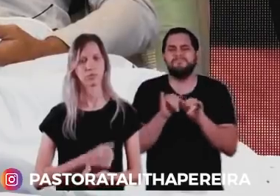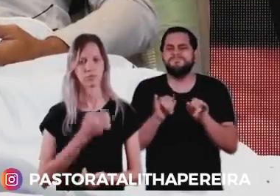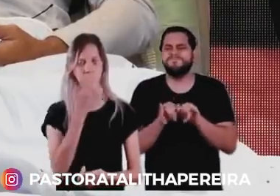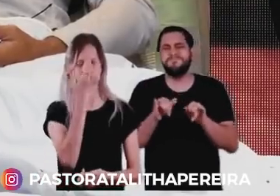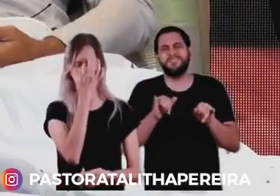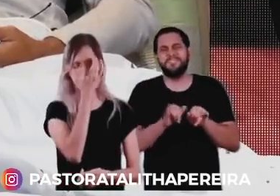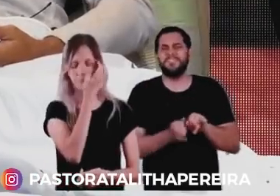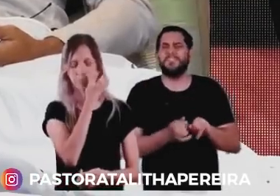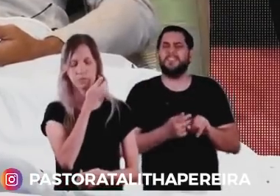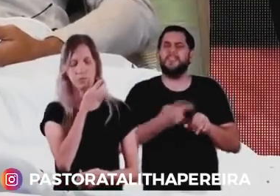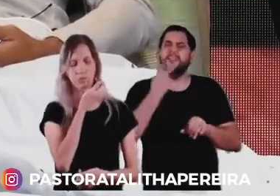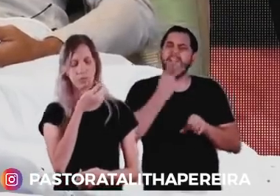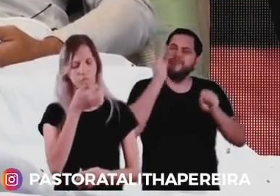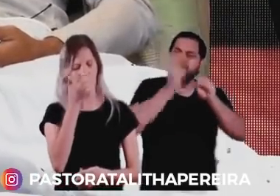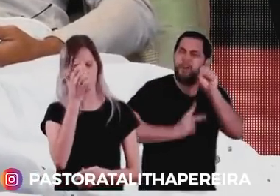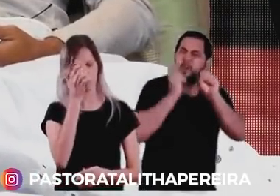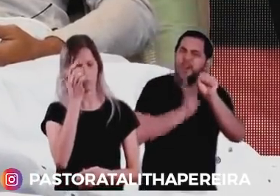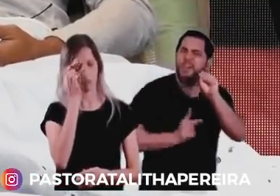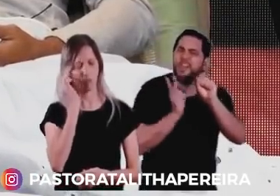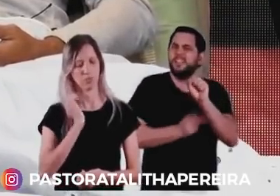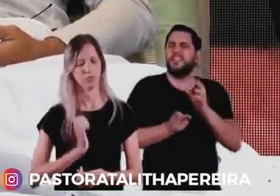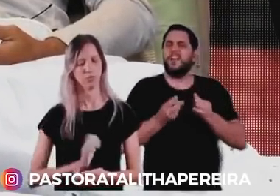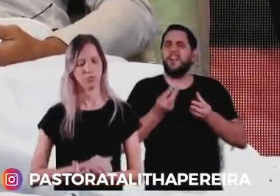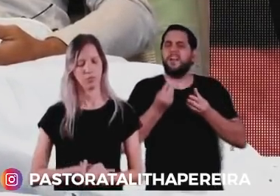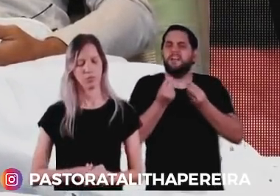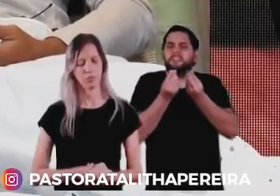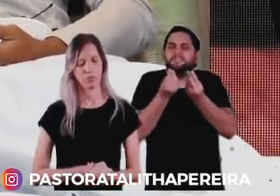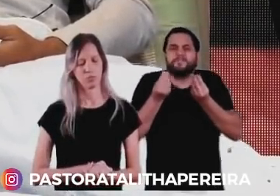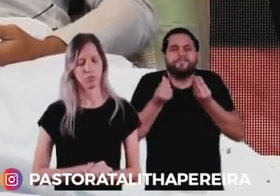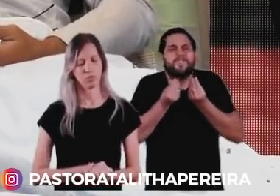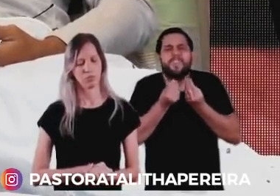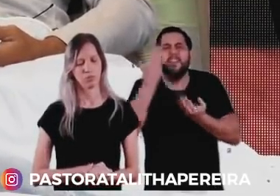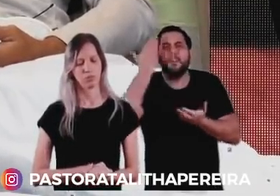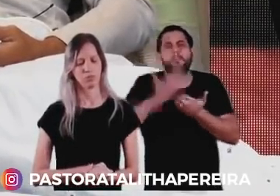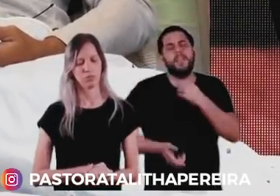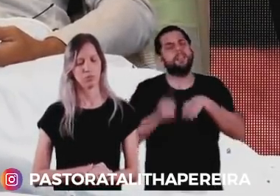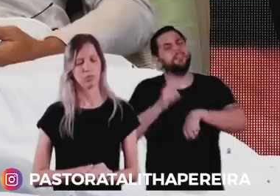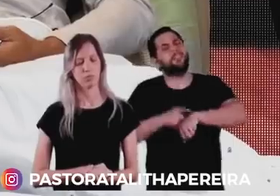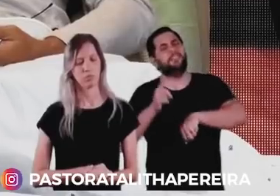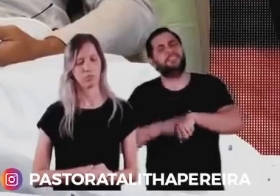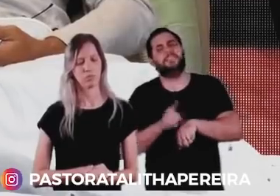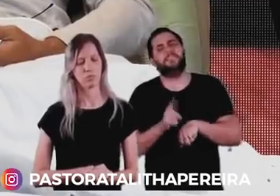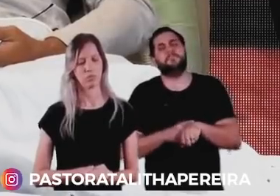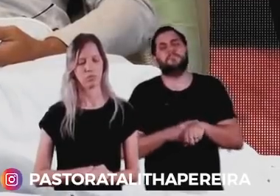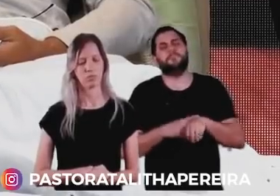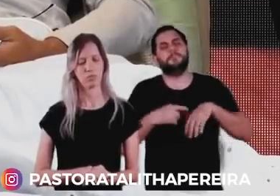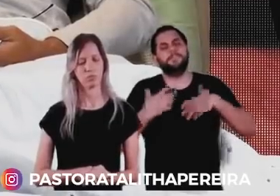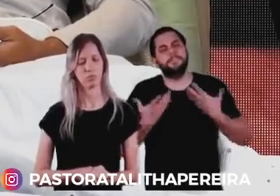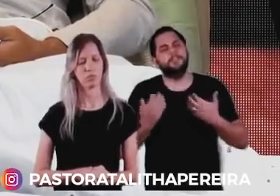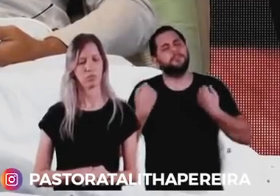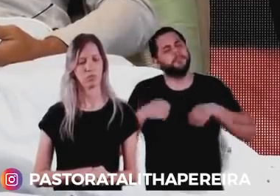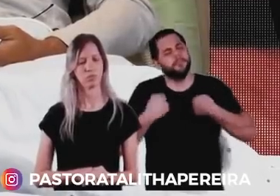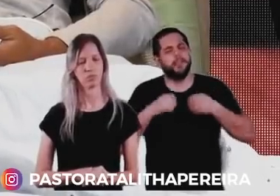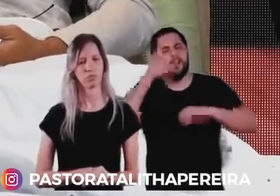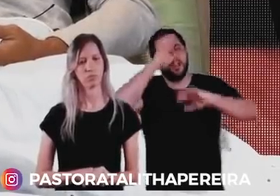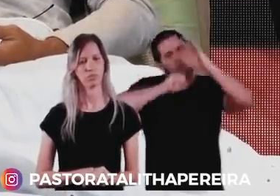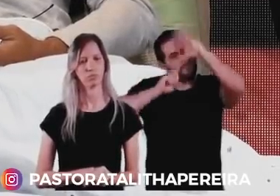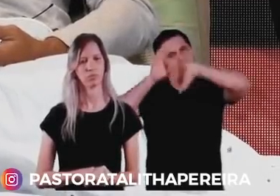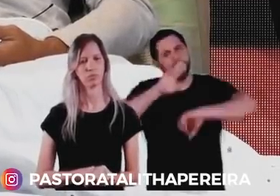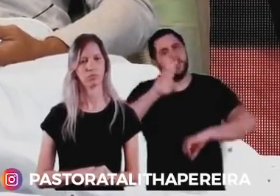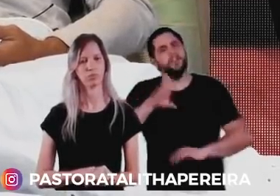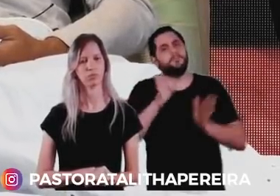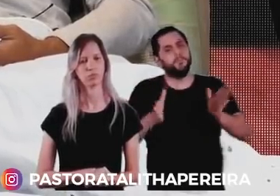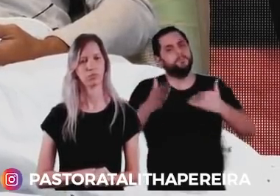se matando, se torturando, é um desperdício de tempo. Então vamos aprender, gente, a usar as